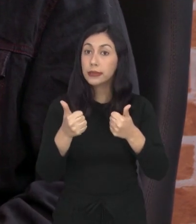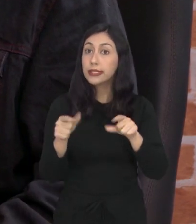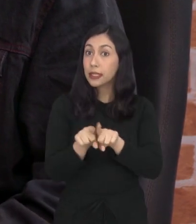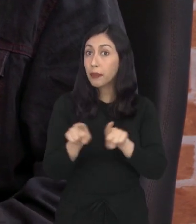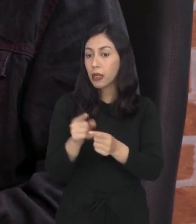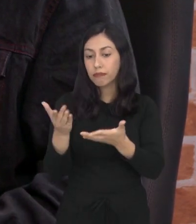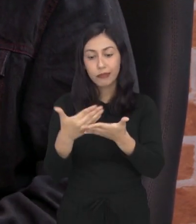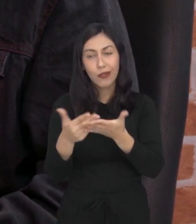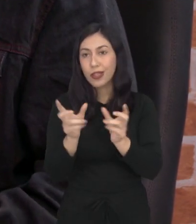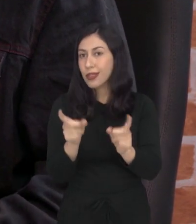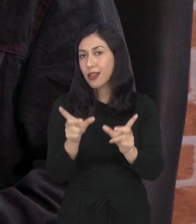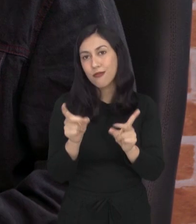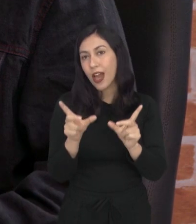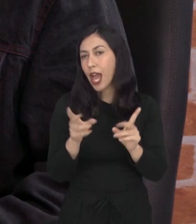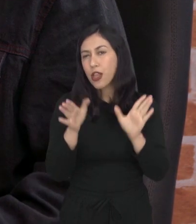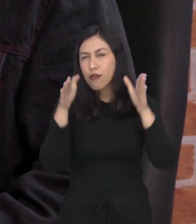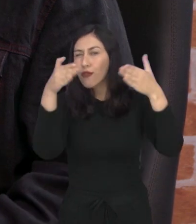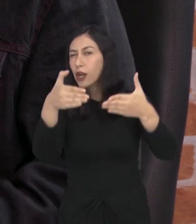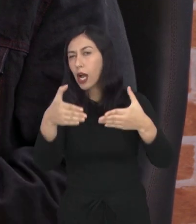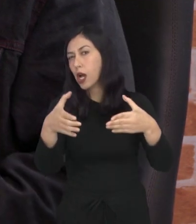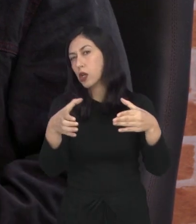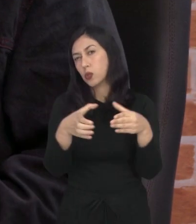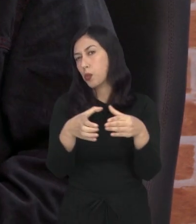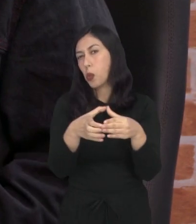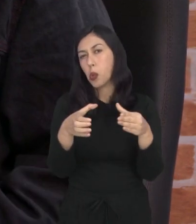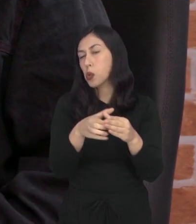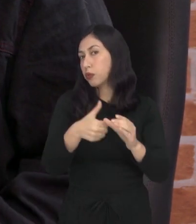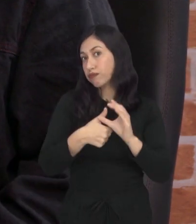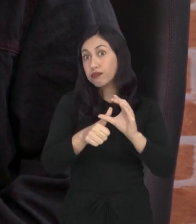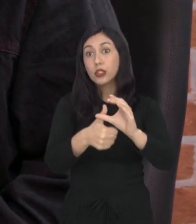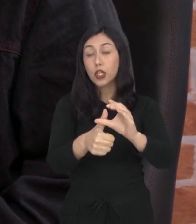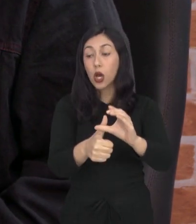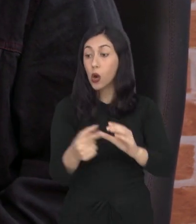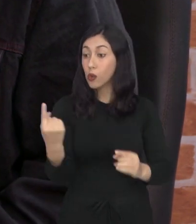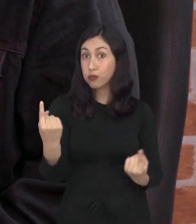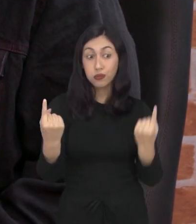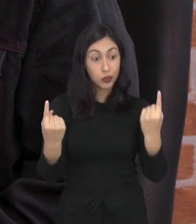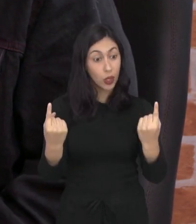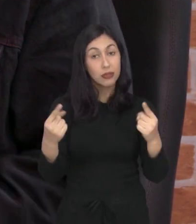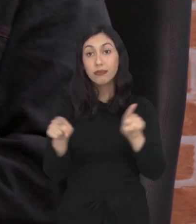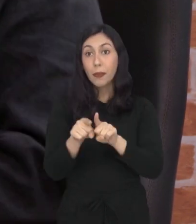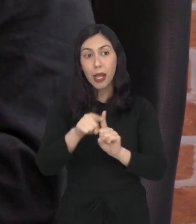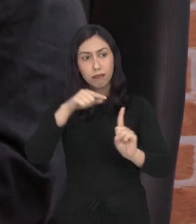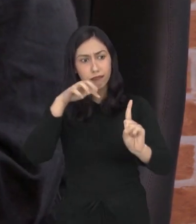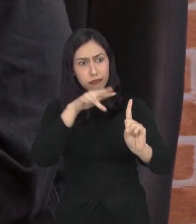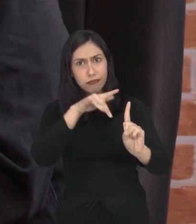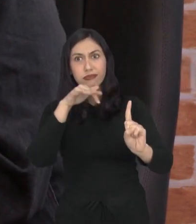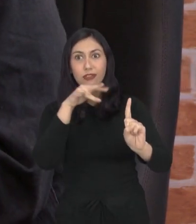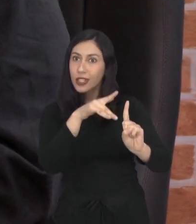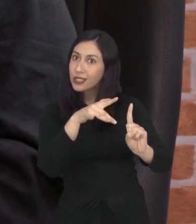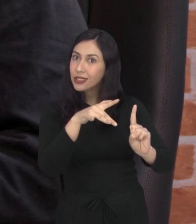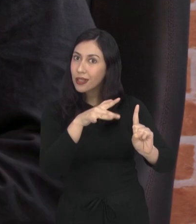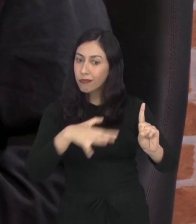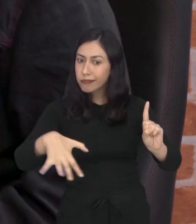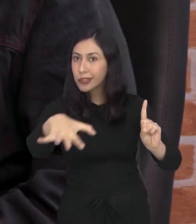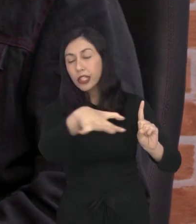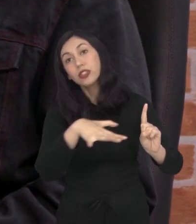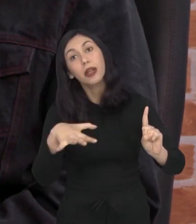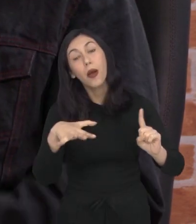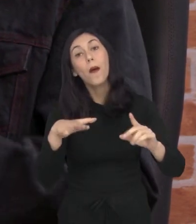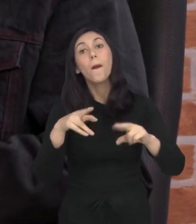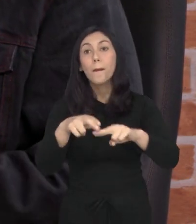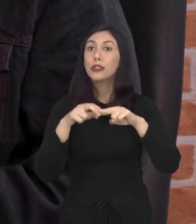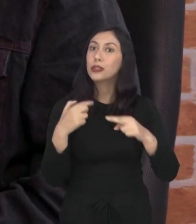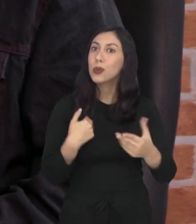assim que acabam sendo encontradas em, tipo, nas pegadas cristã e tudo mais. E é muito legal a influência dos dois na cultura pop, e a influência que Nárnia